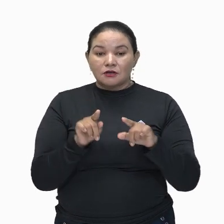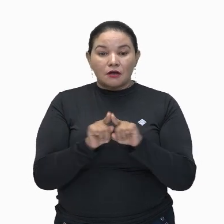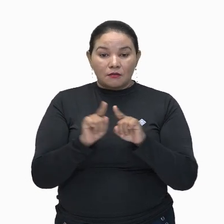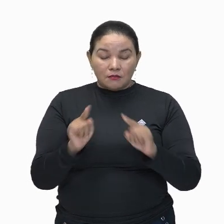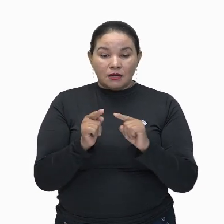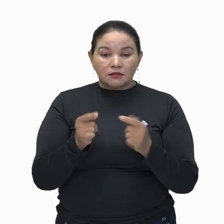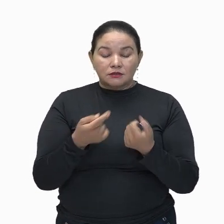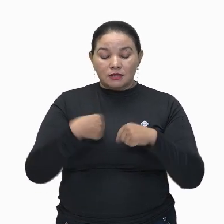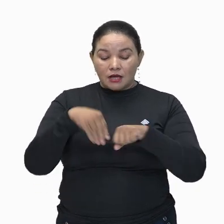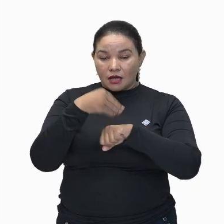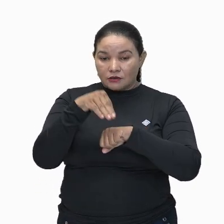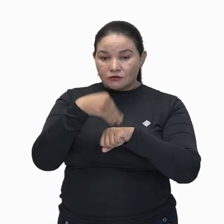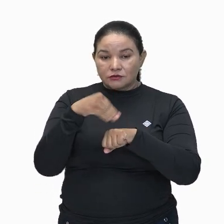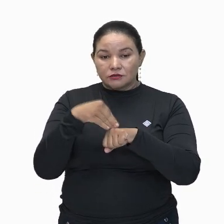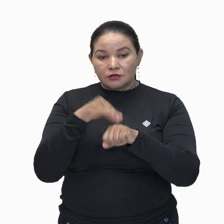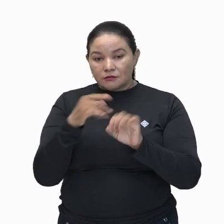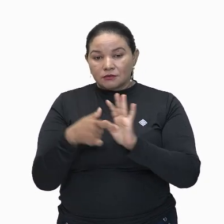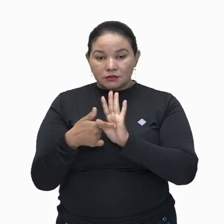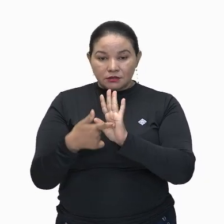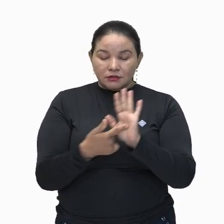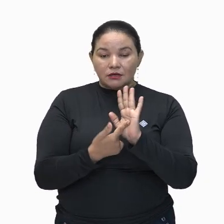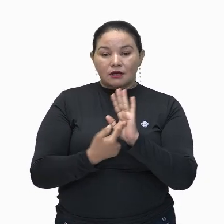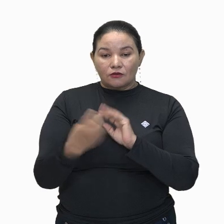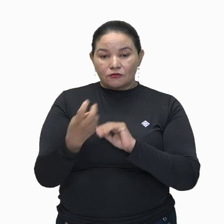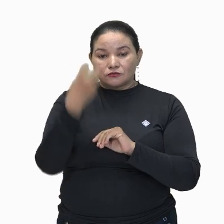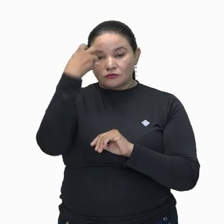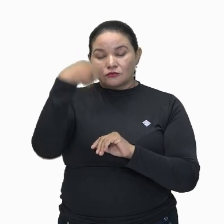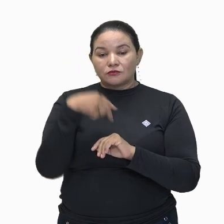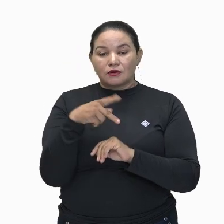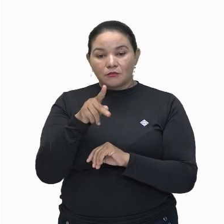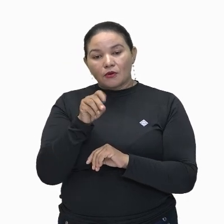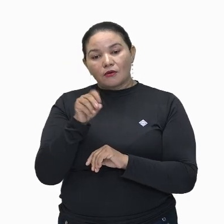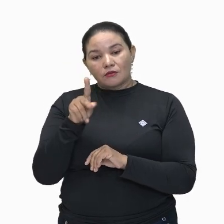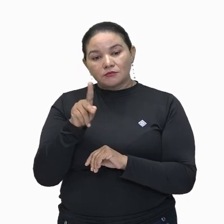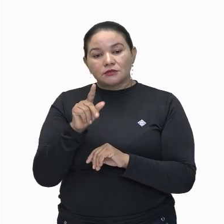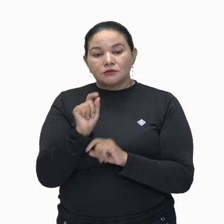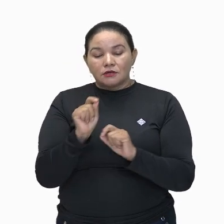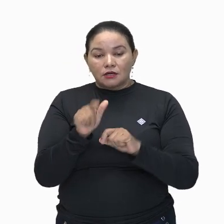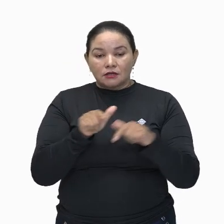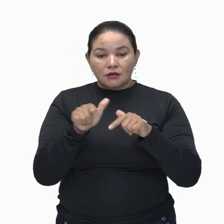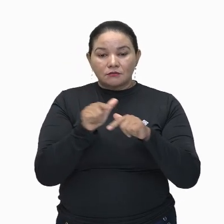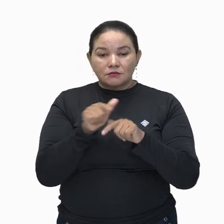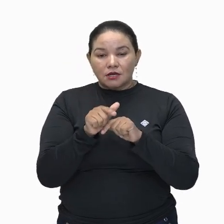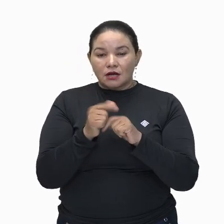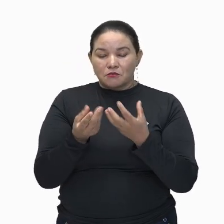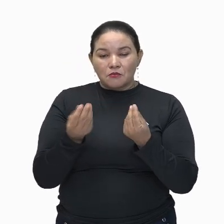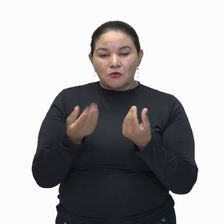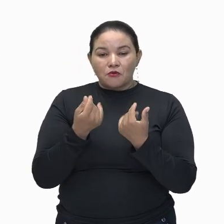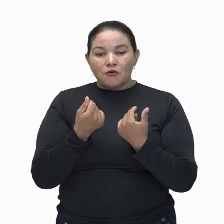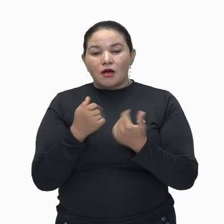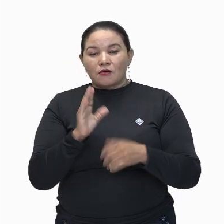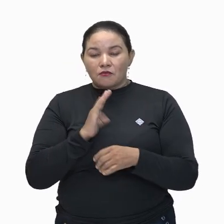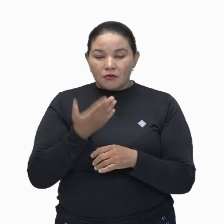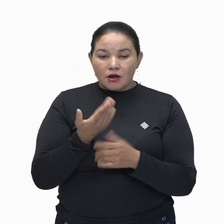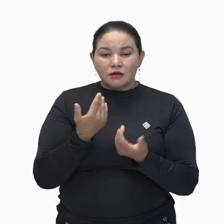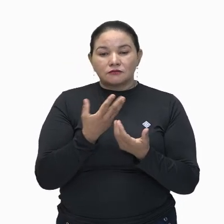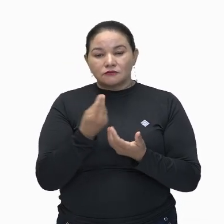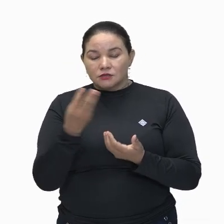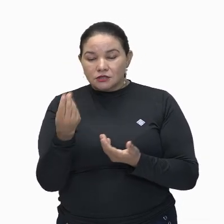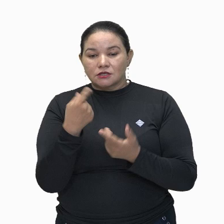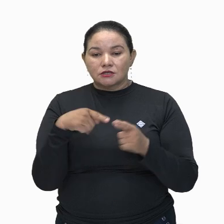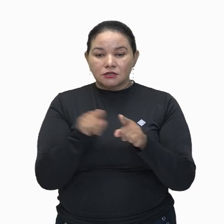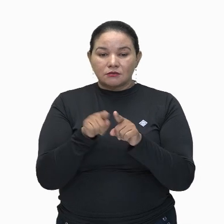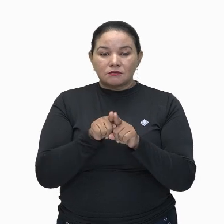a arqueologia é apresentada na cultura pop como uma atividade cheia de aventuras, perigos, viagens e